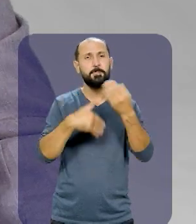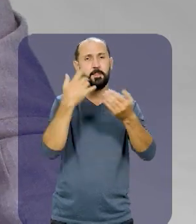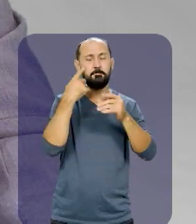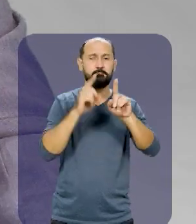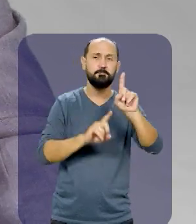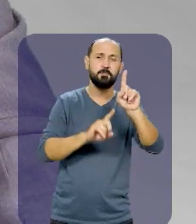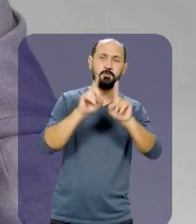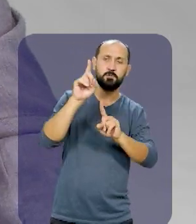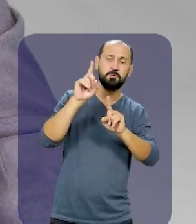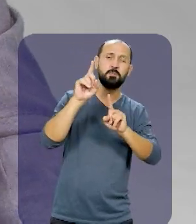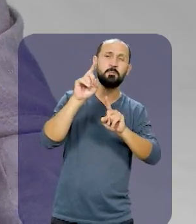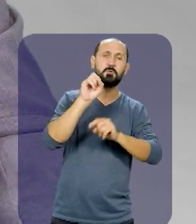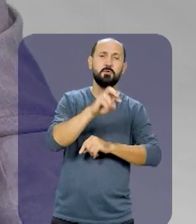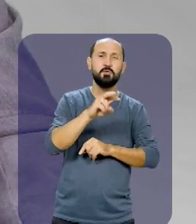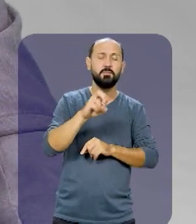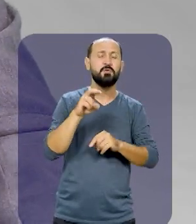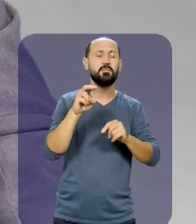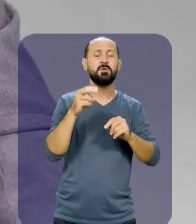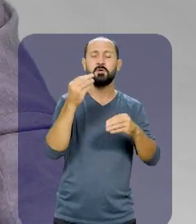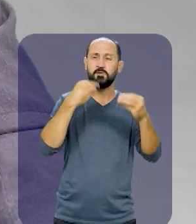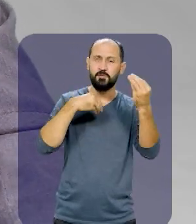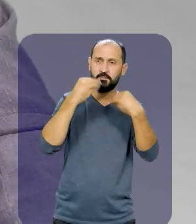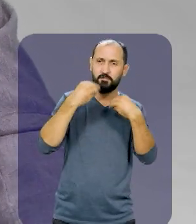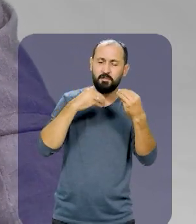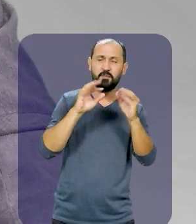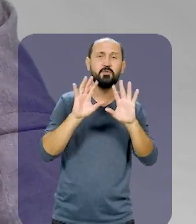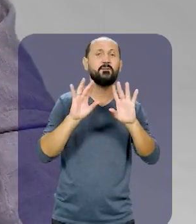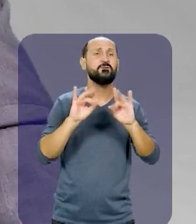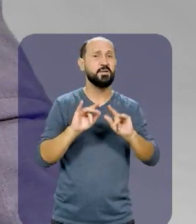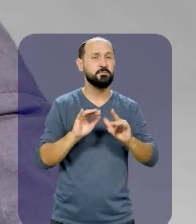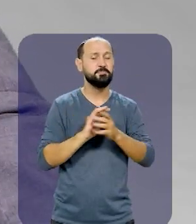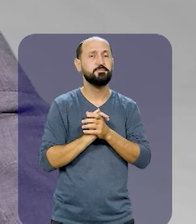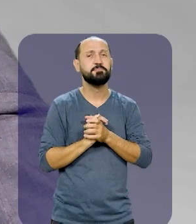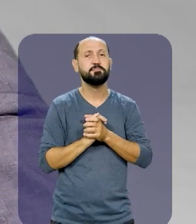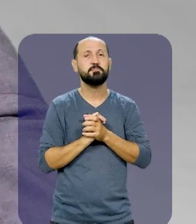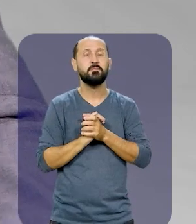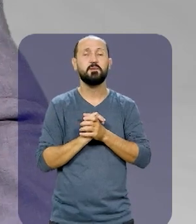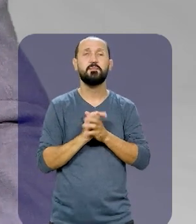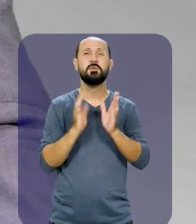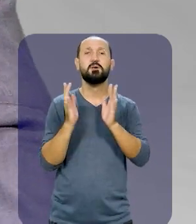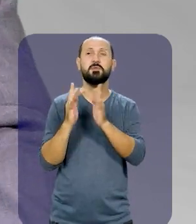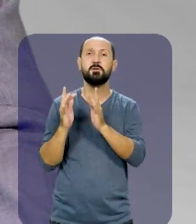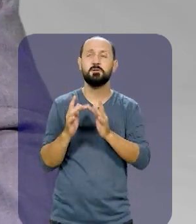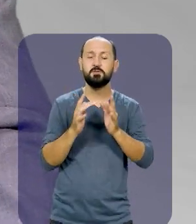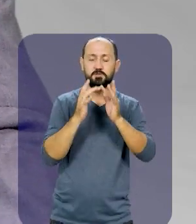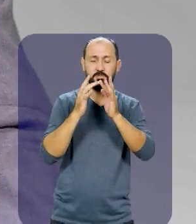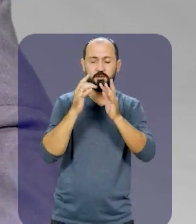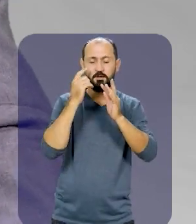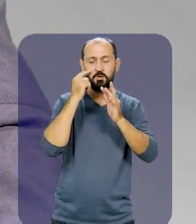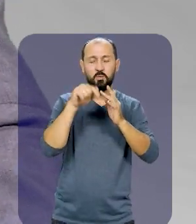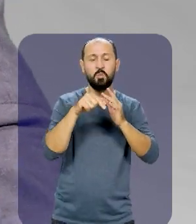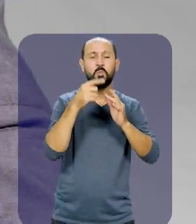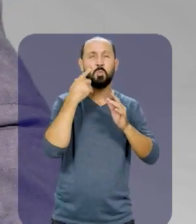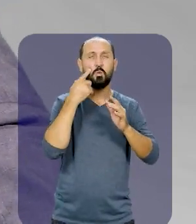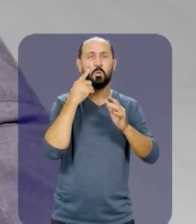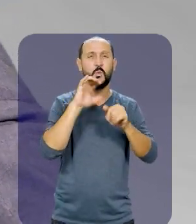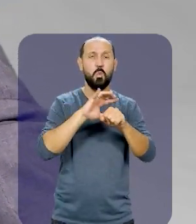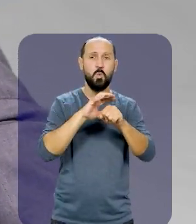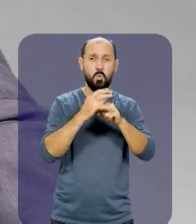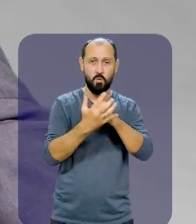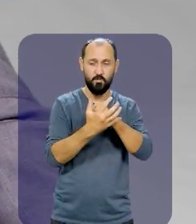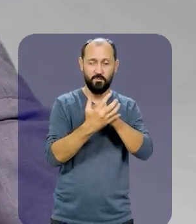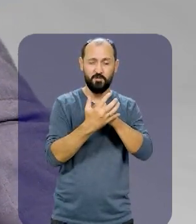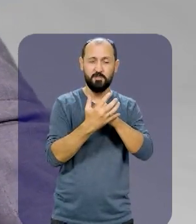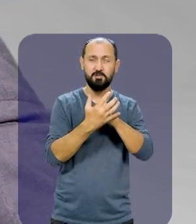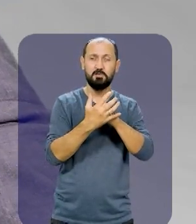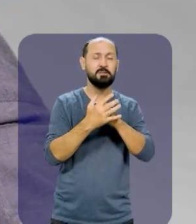pico, depois o vírus vai ficando fraquinho e termina. Nós vamos conviver com o SARS-CoV-2, com o